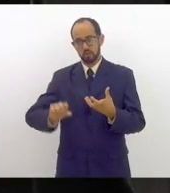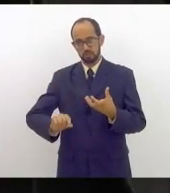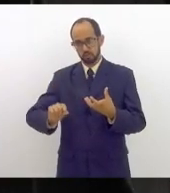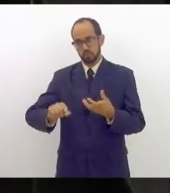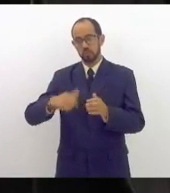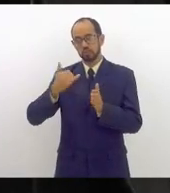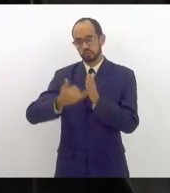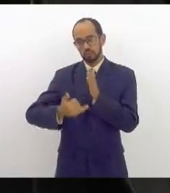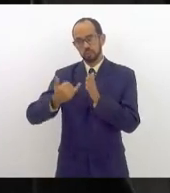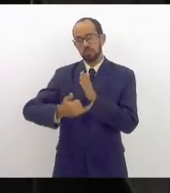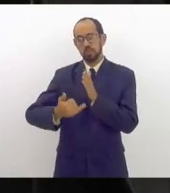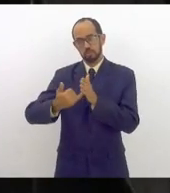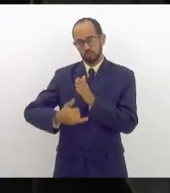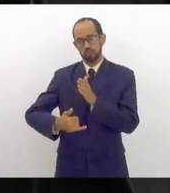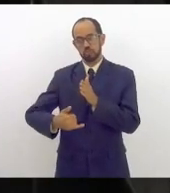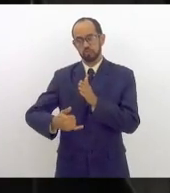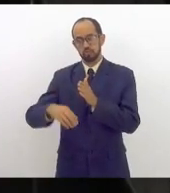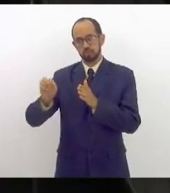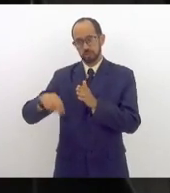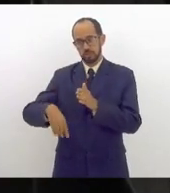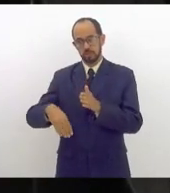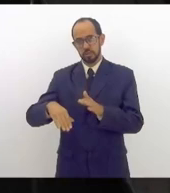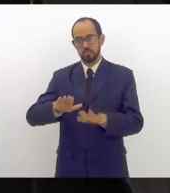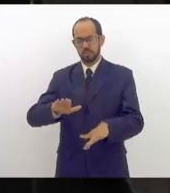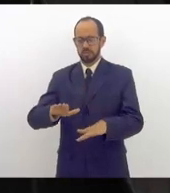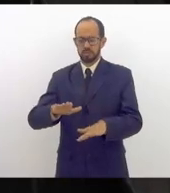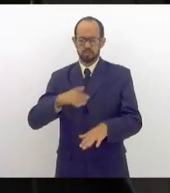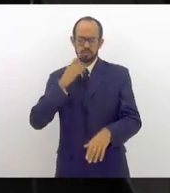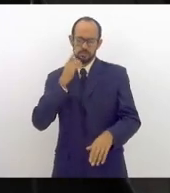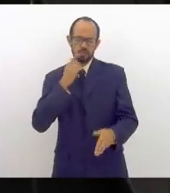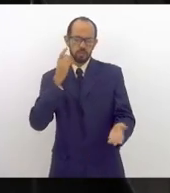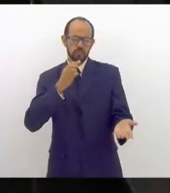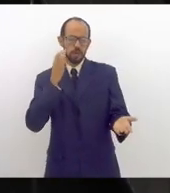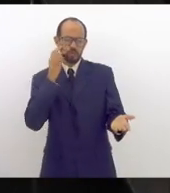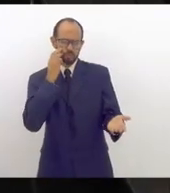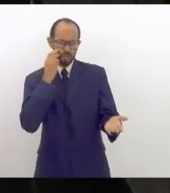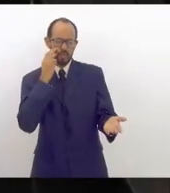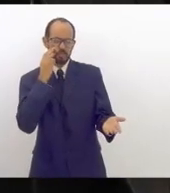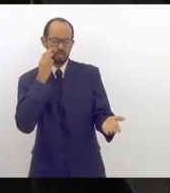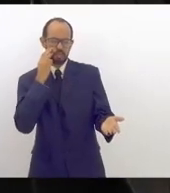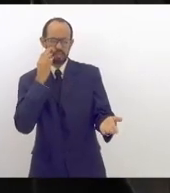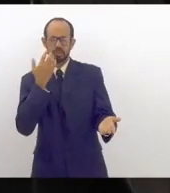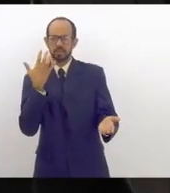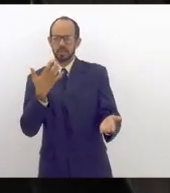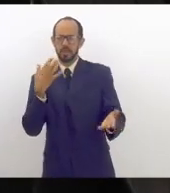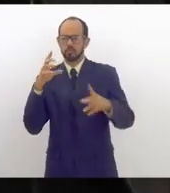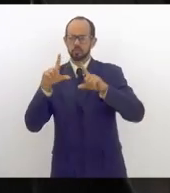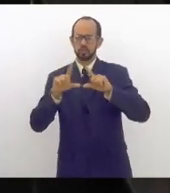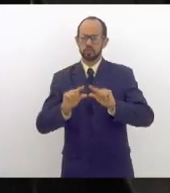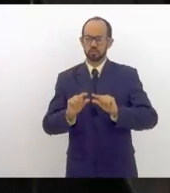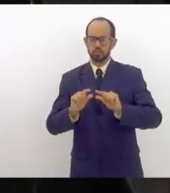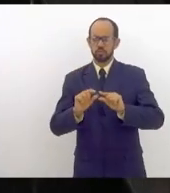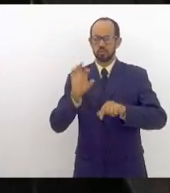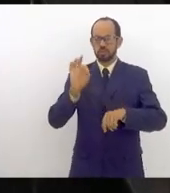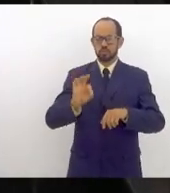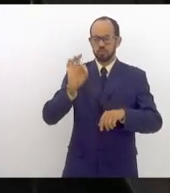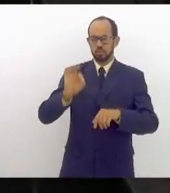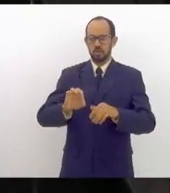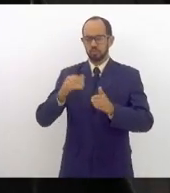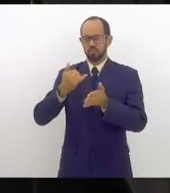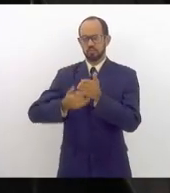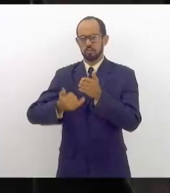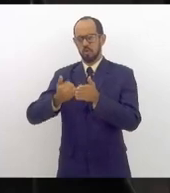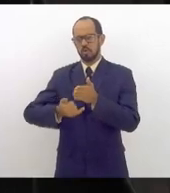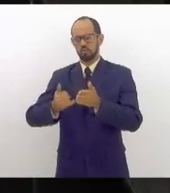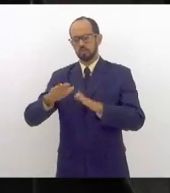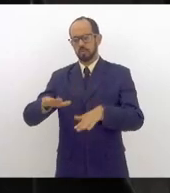cargas tributárias. Mas, deputado Waldeck, quero reduzir as cargas tributárias